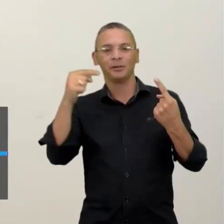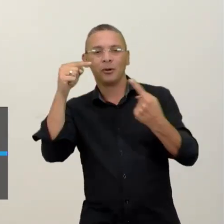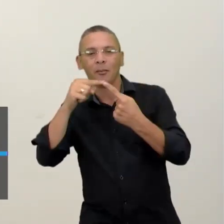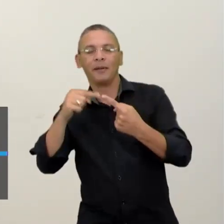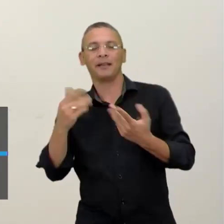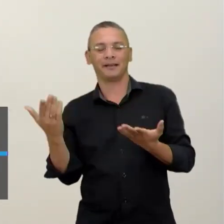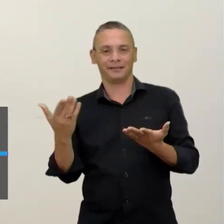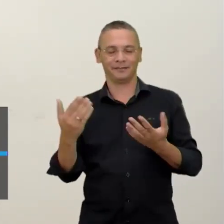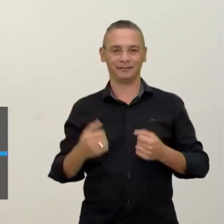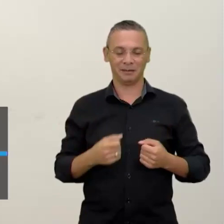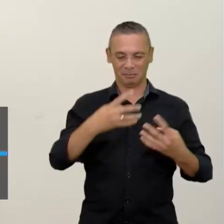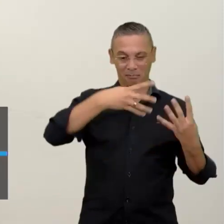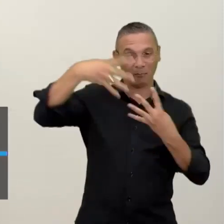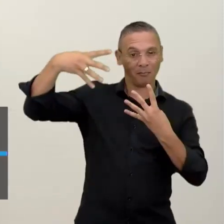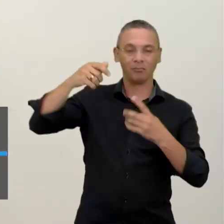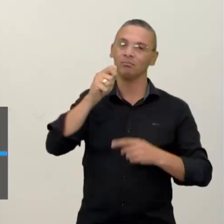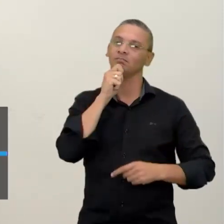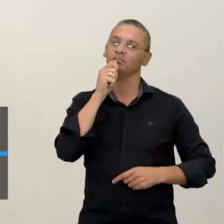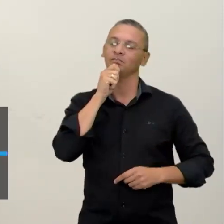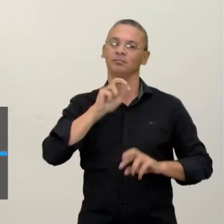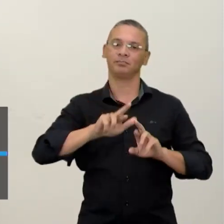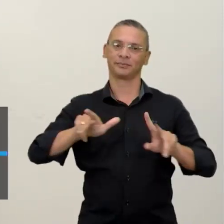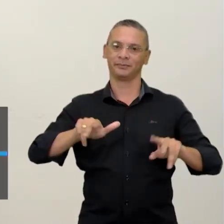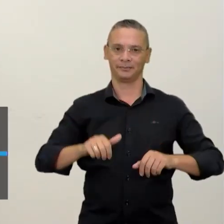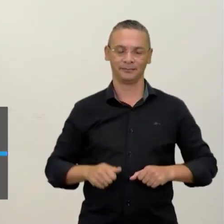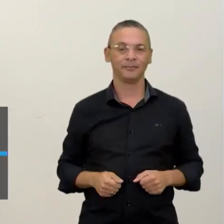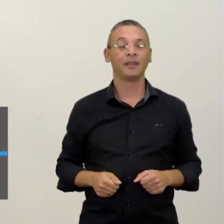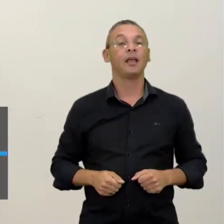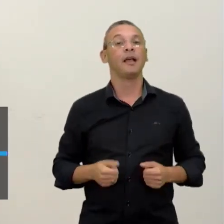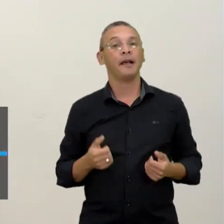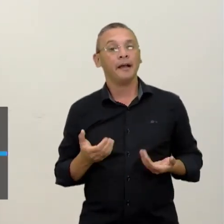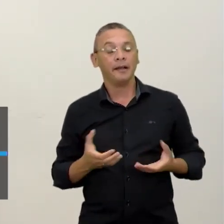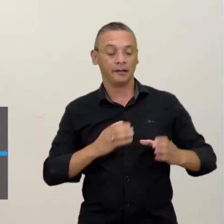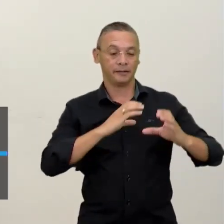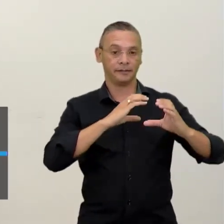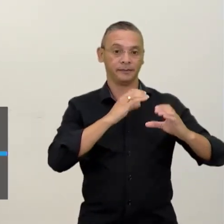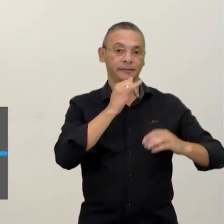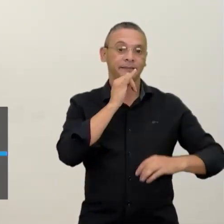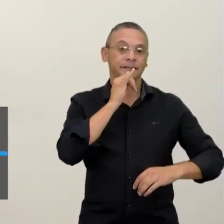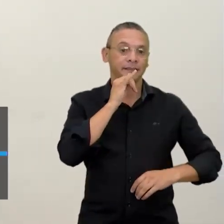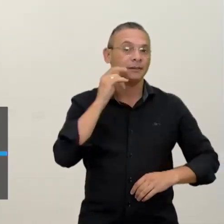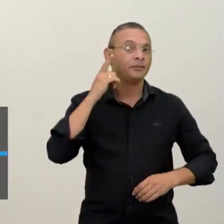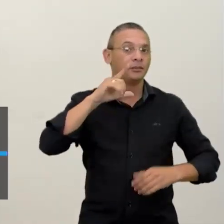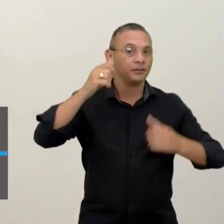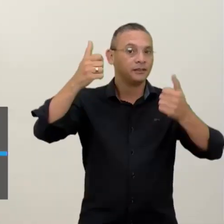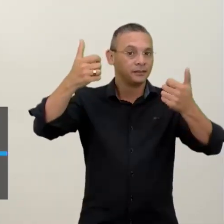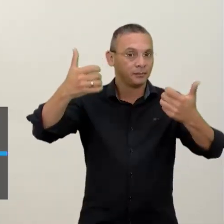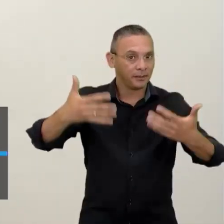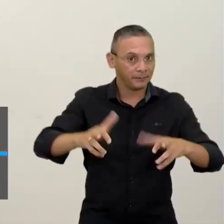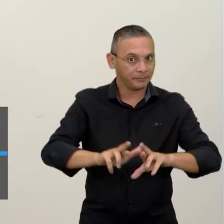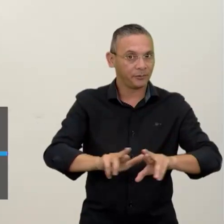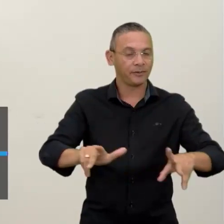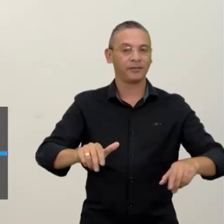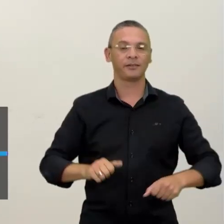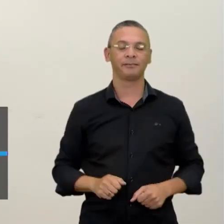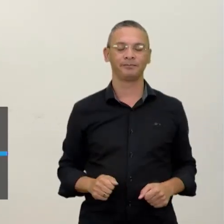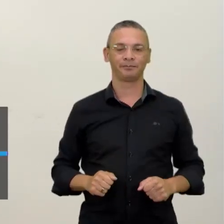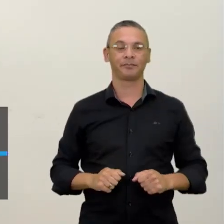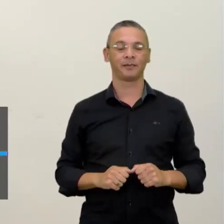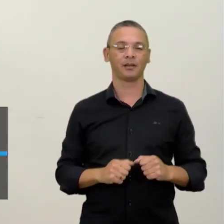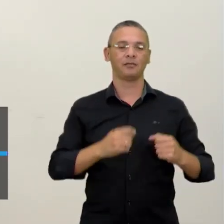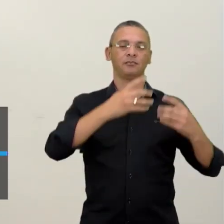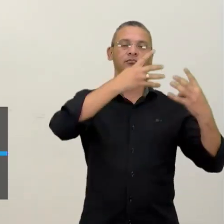música. Olha que louco. Uma canção... Não, vou repetir, vou falar diferente. Uma